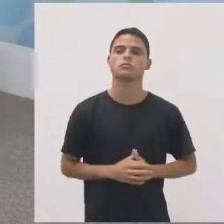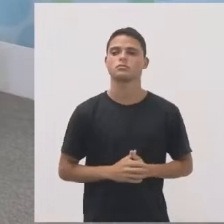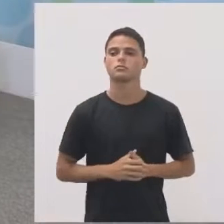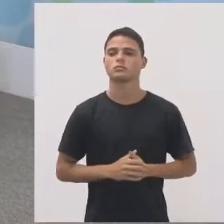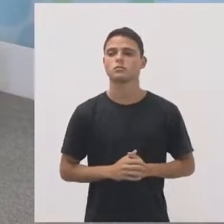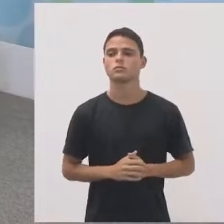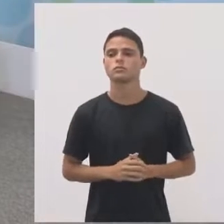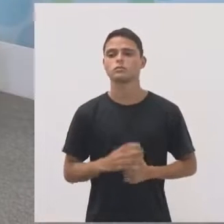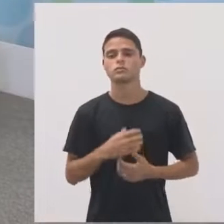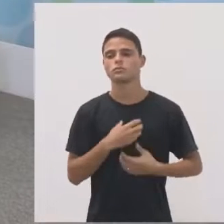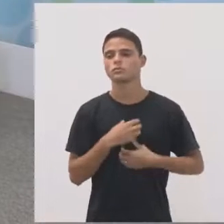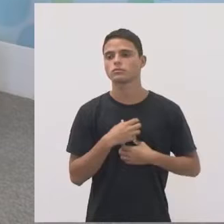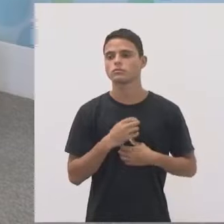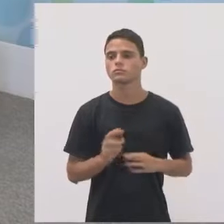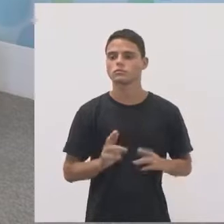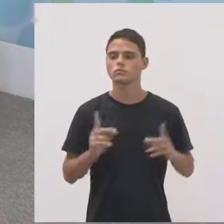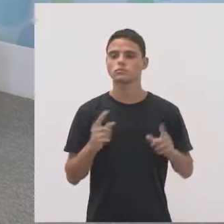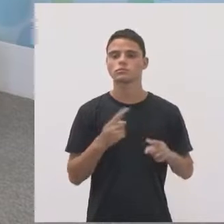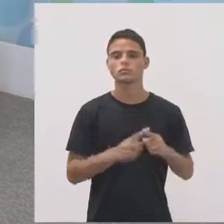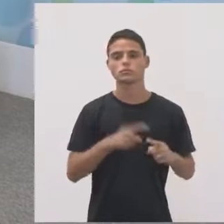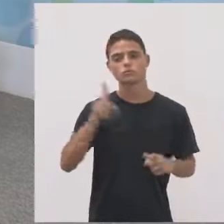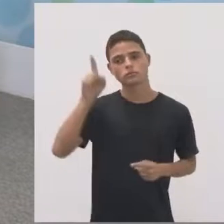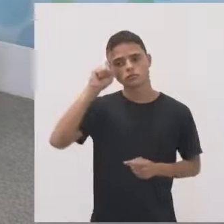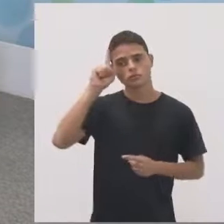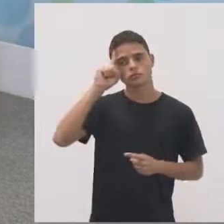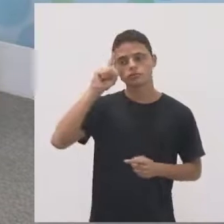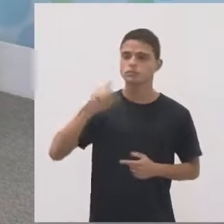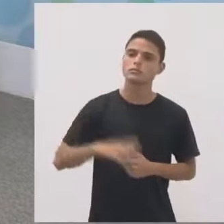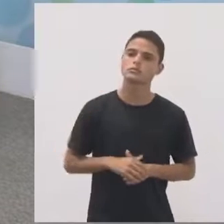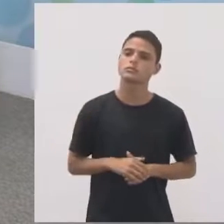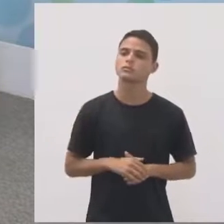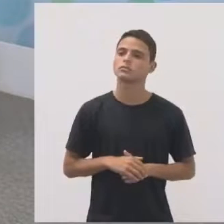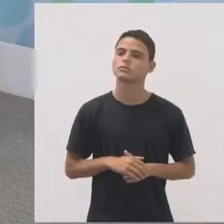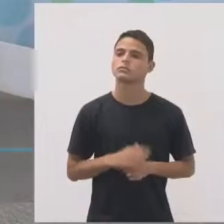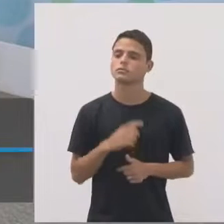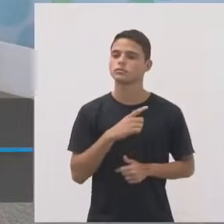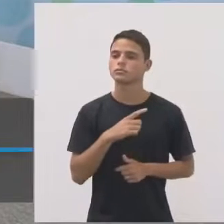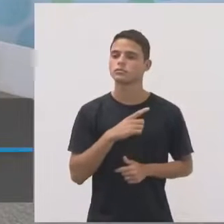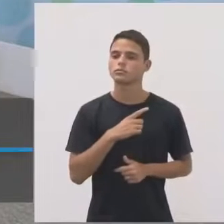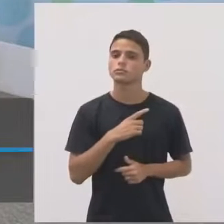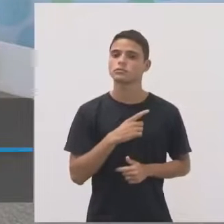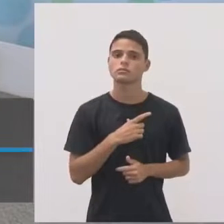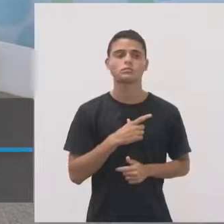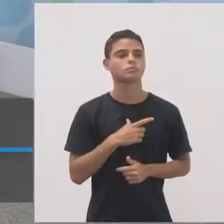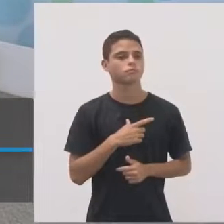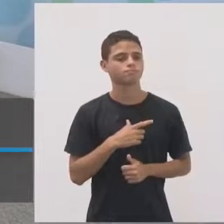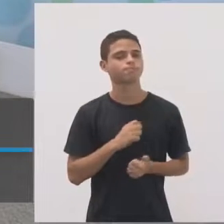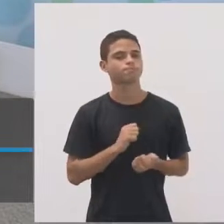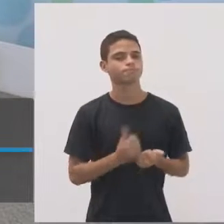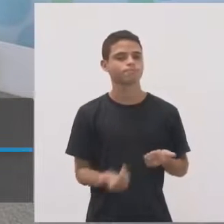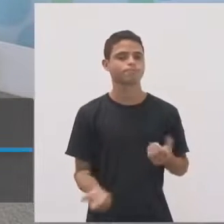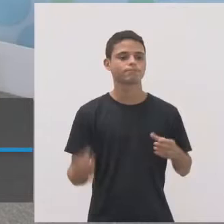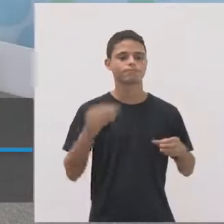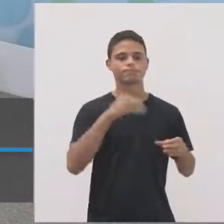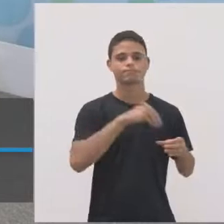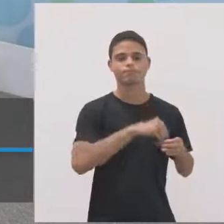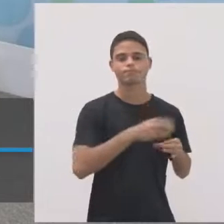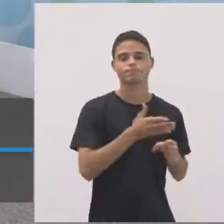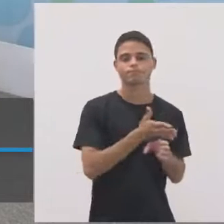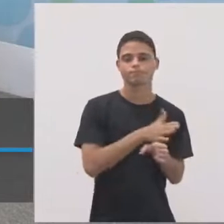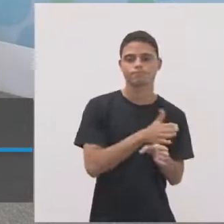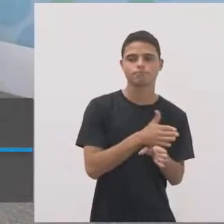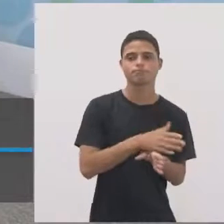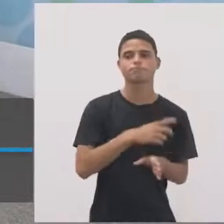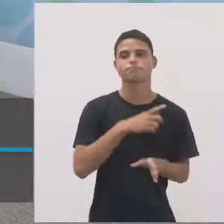sente essa diferença porque no dia a dia, né, o que a gente tem que tá obsoleto, né, ainda, que na diretoria ainda, por exemplo, eu não recebi